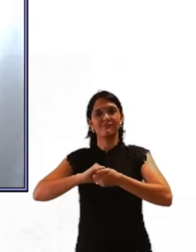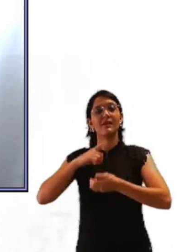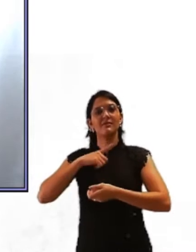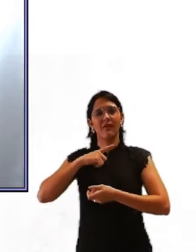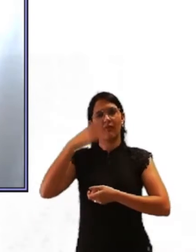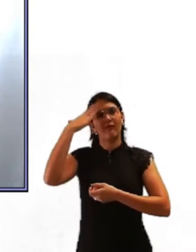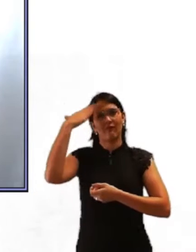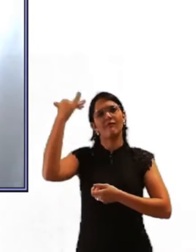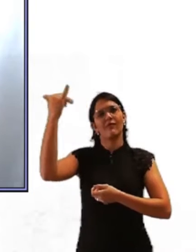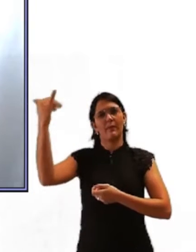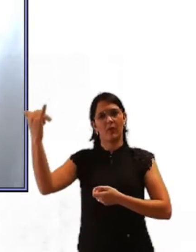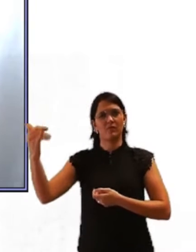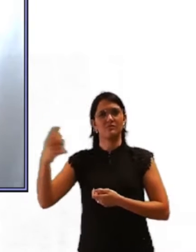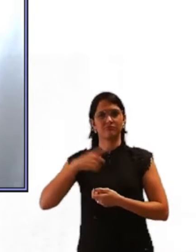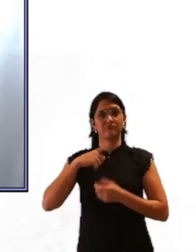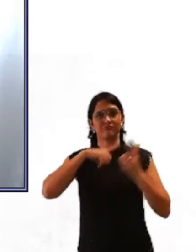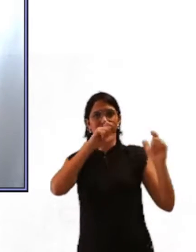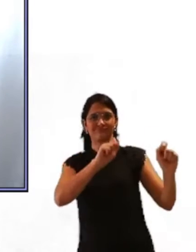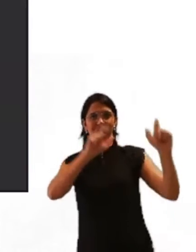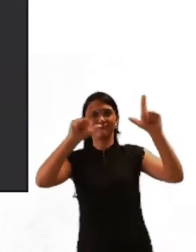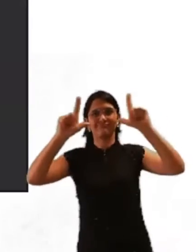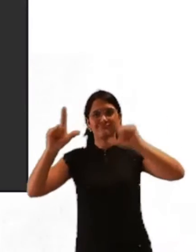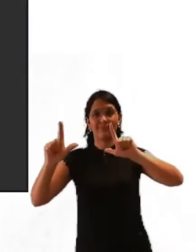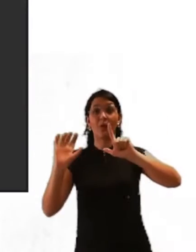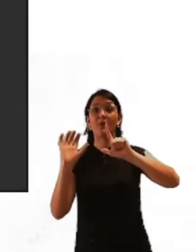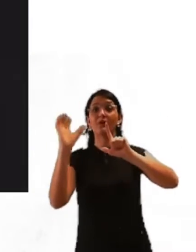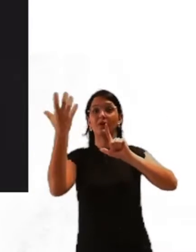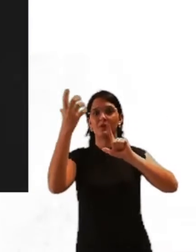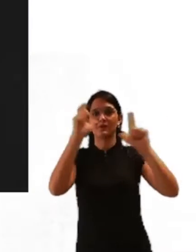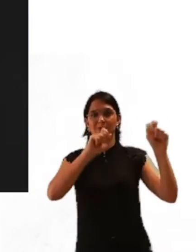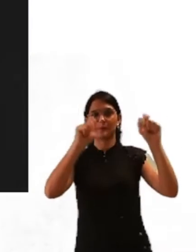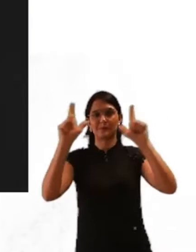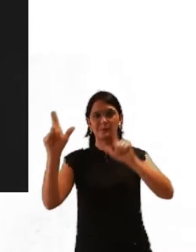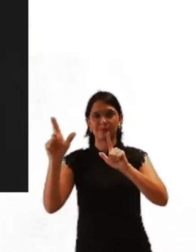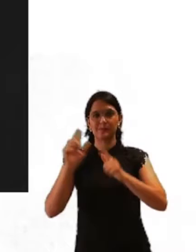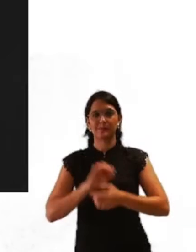com vocês o contexto, né?